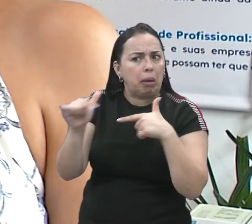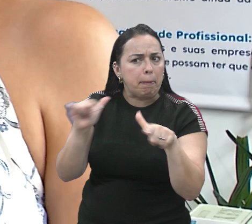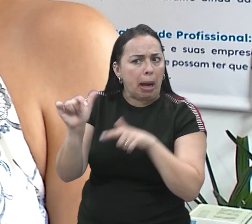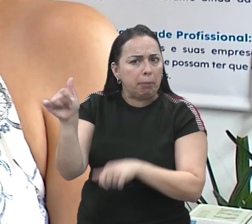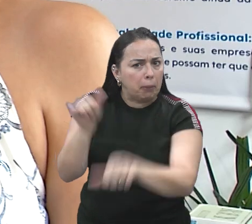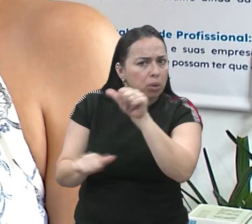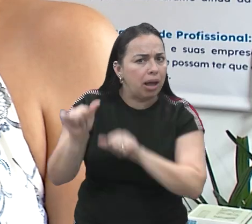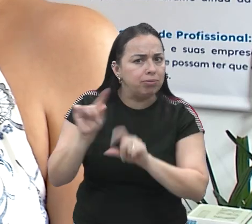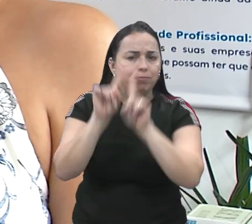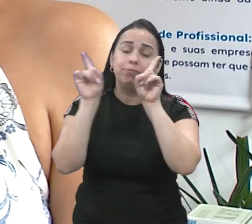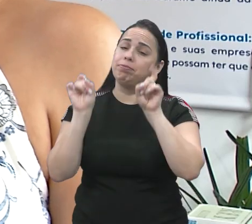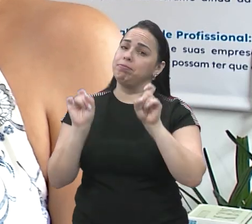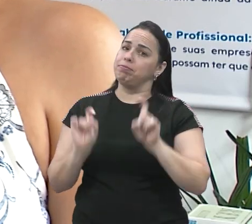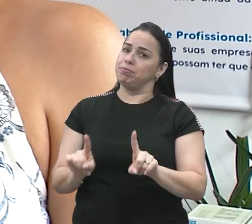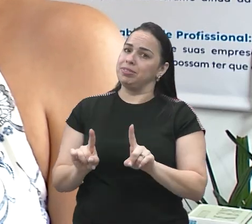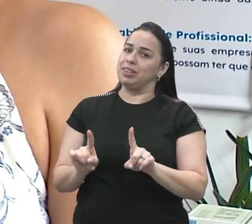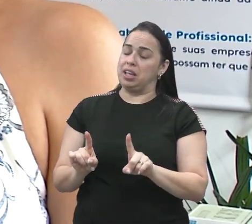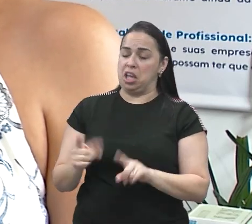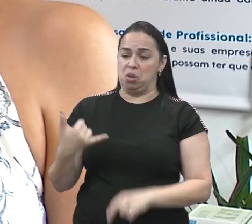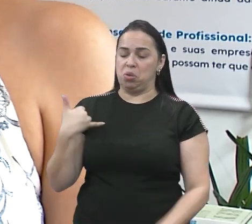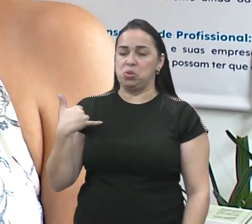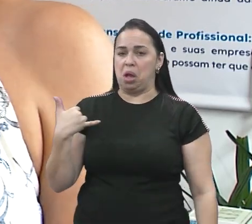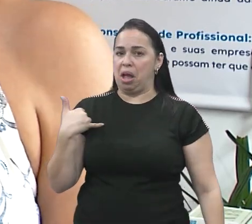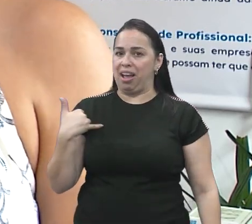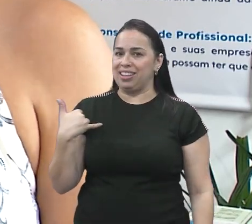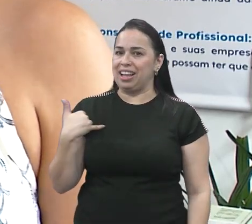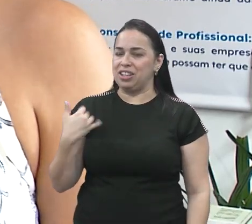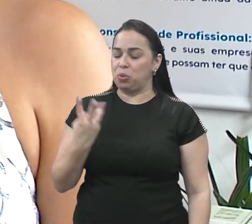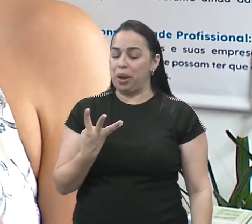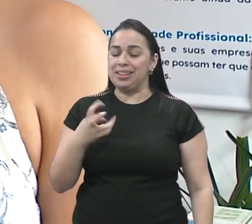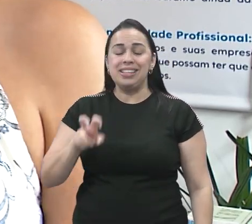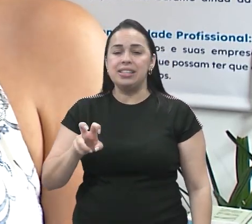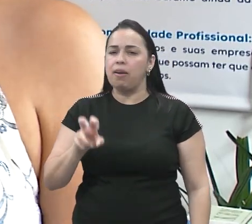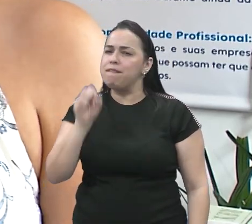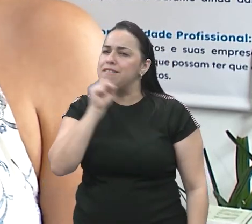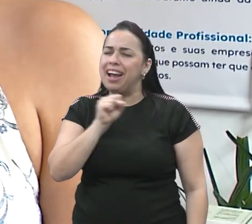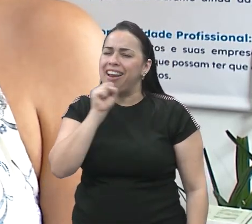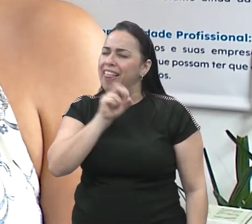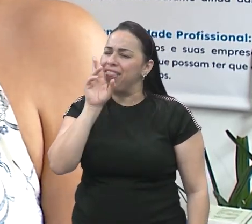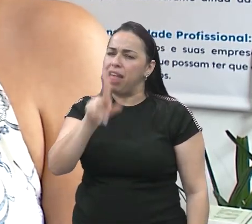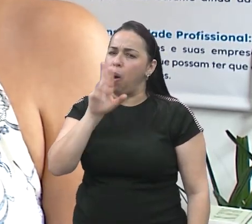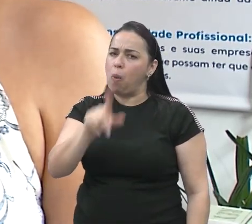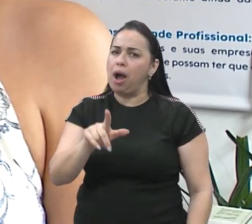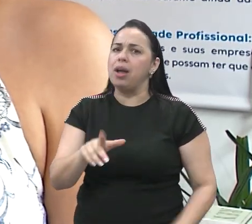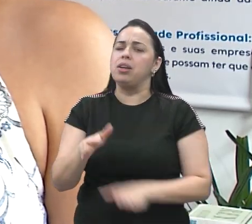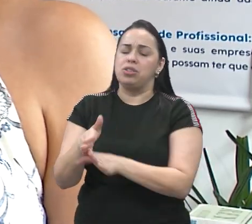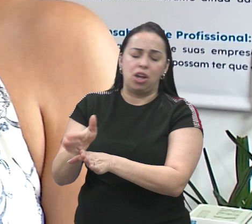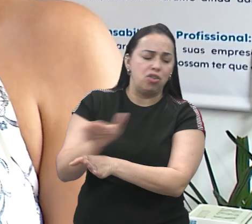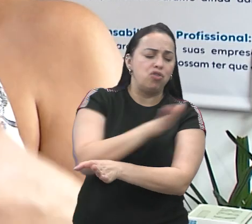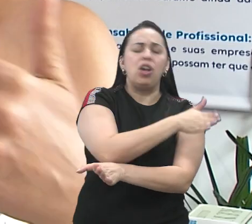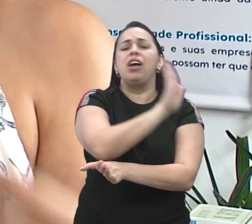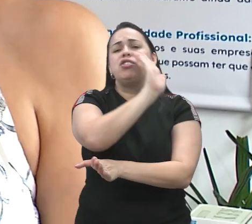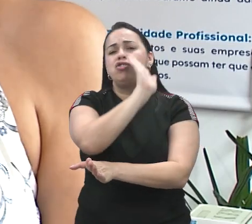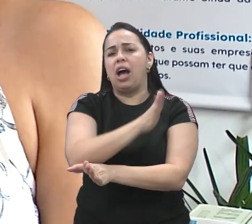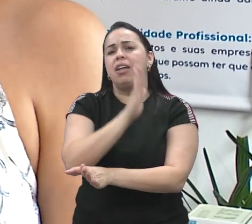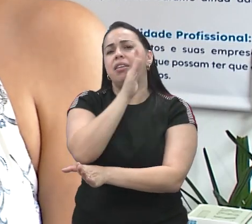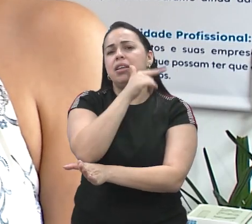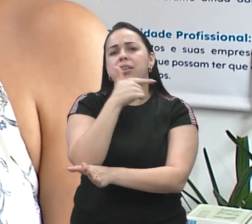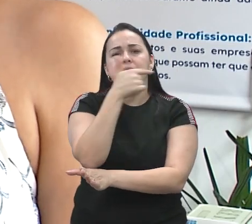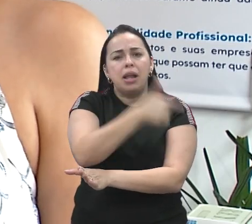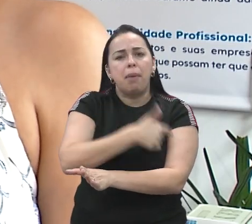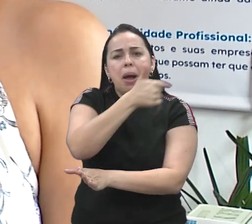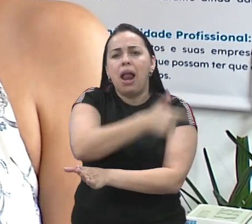me recolocar com uma idade dessa, né? Então, não me sinto tão velha, mas tenho 45 anos hoje. Então, já passei por